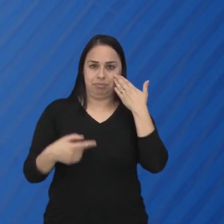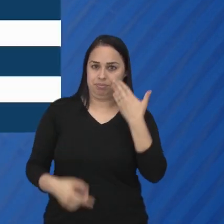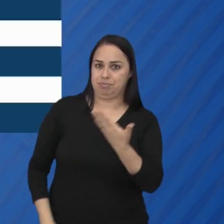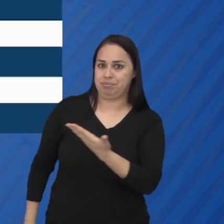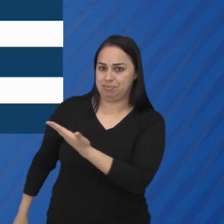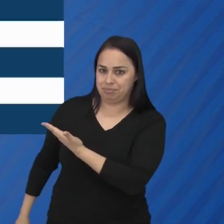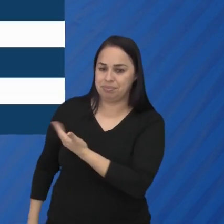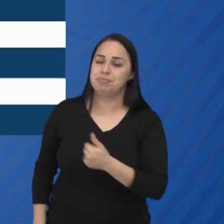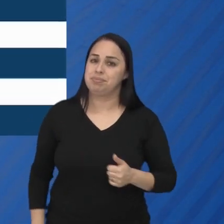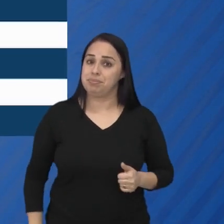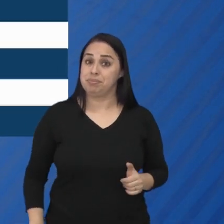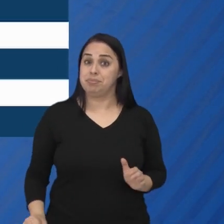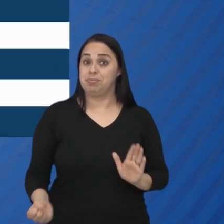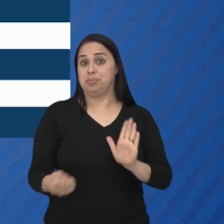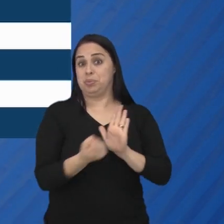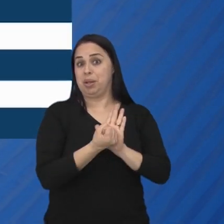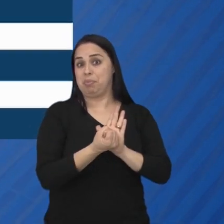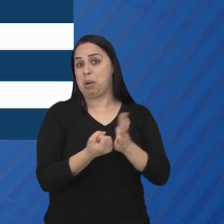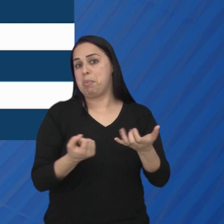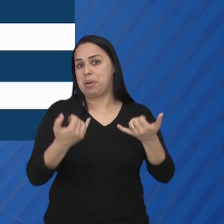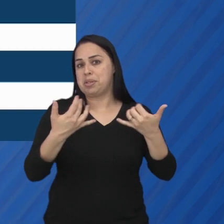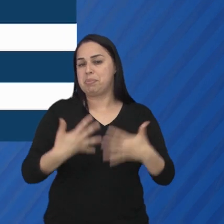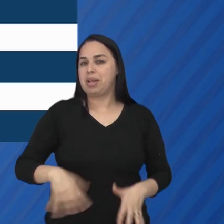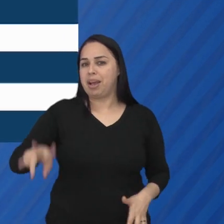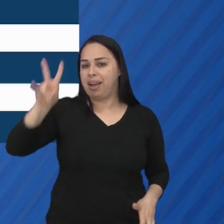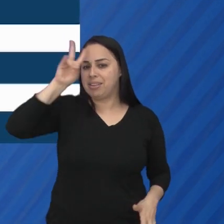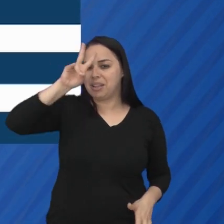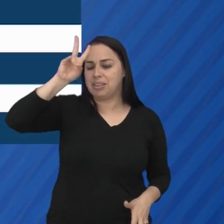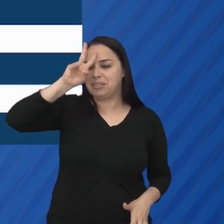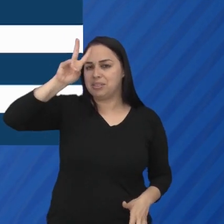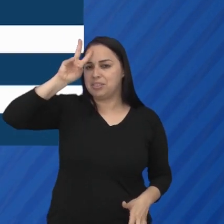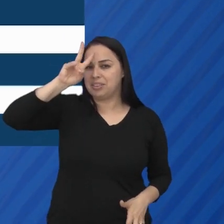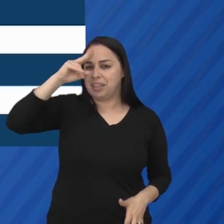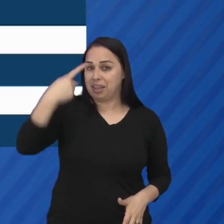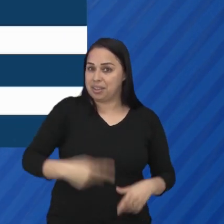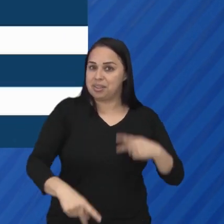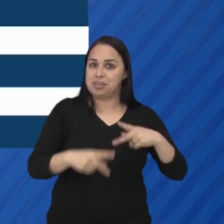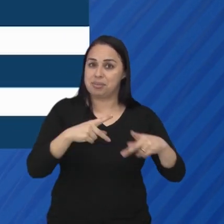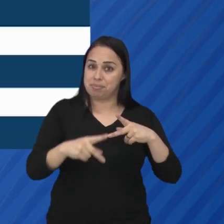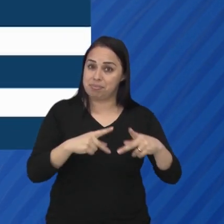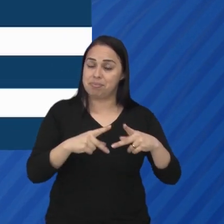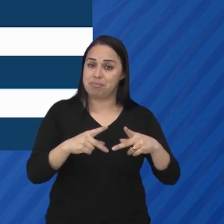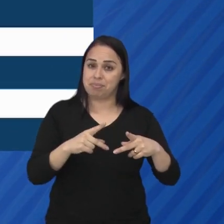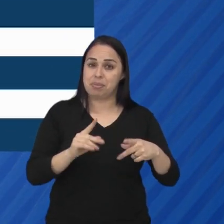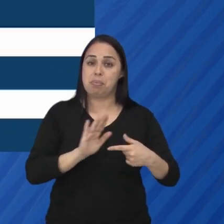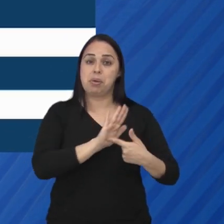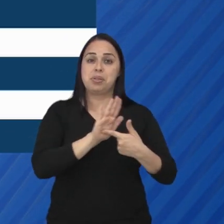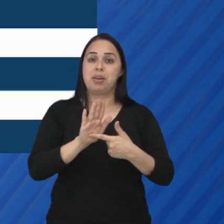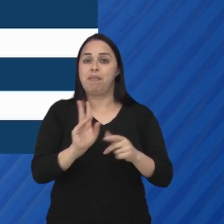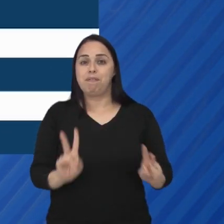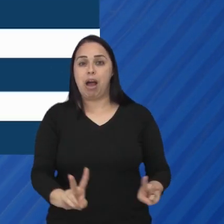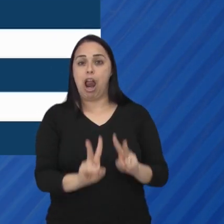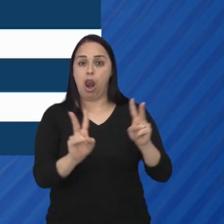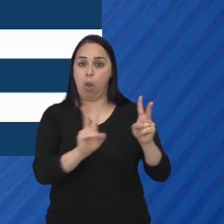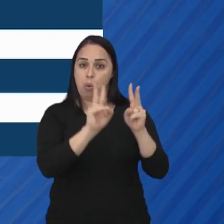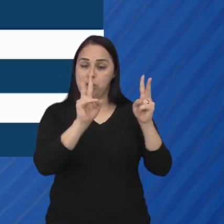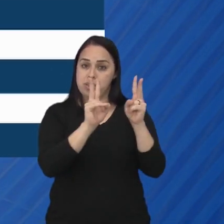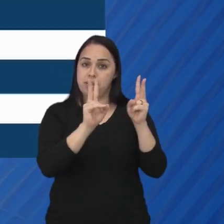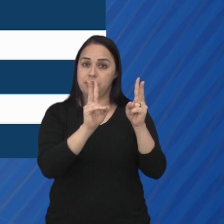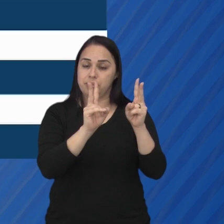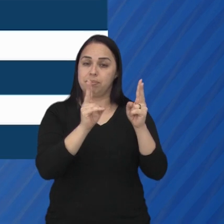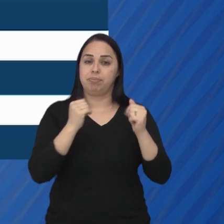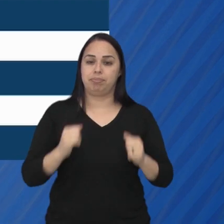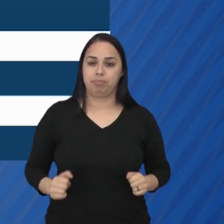brasão e bandeira. Símbolos que mostram um pouco da identidade e da história da cidade, retratando valores praticados